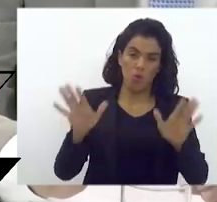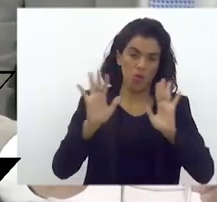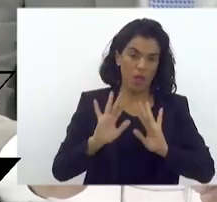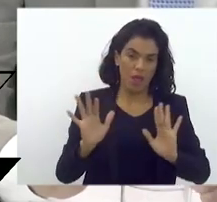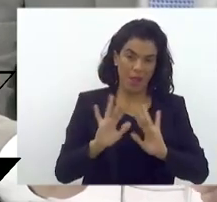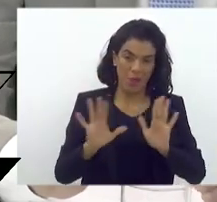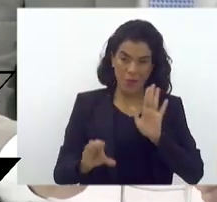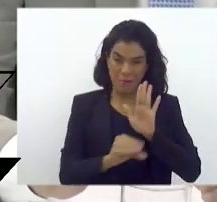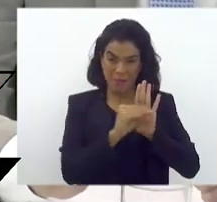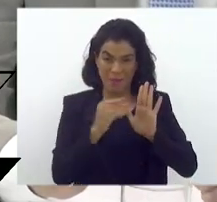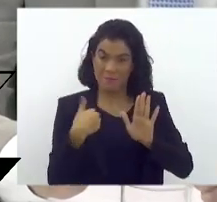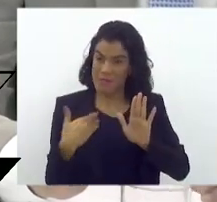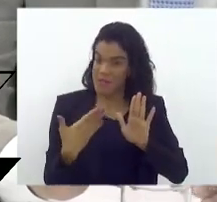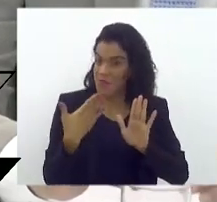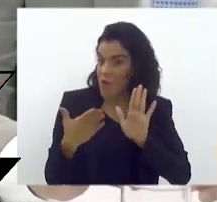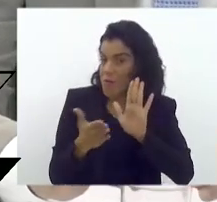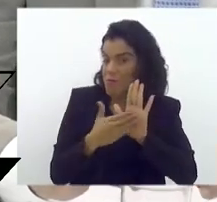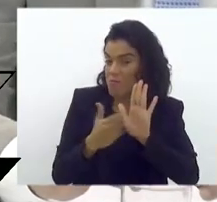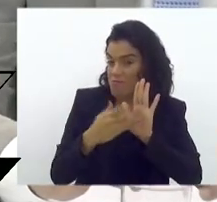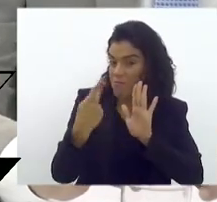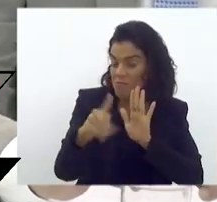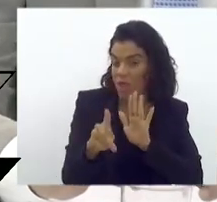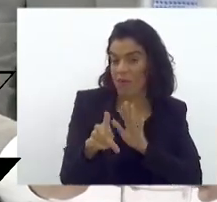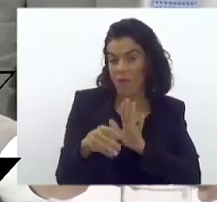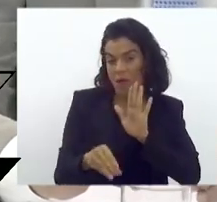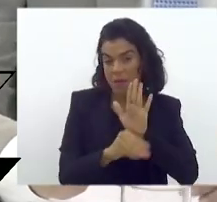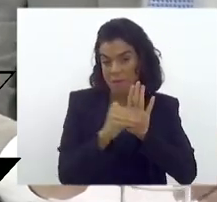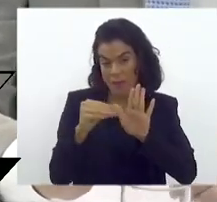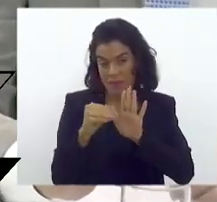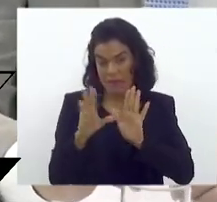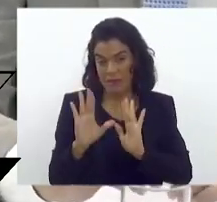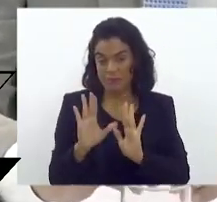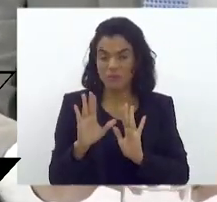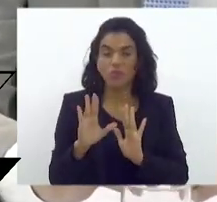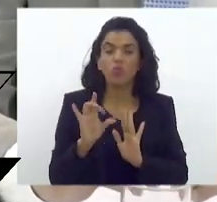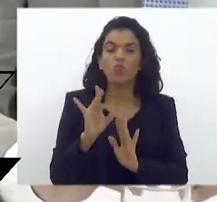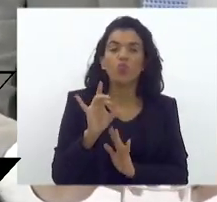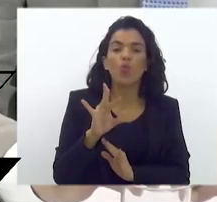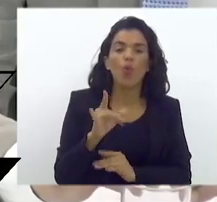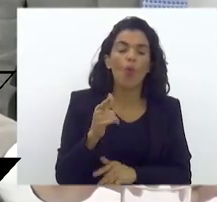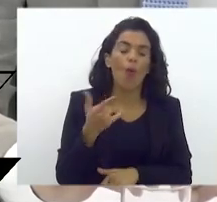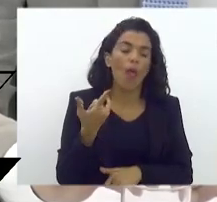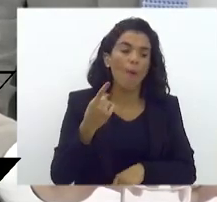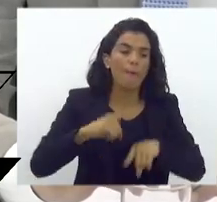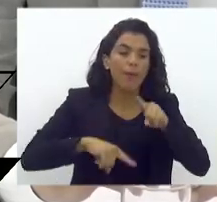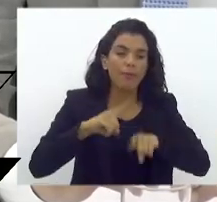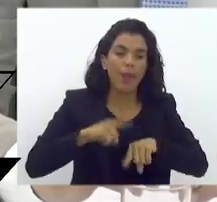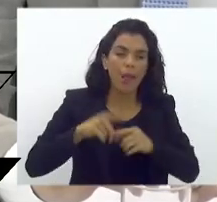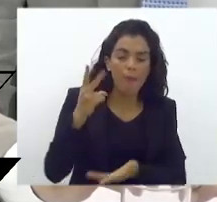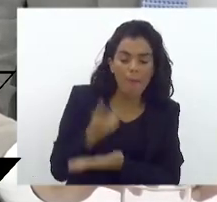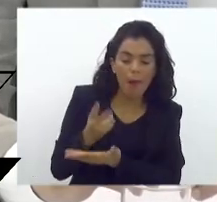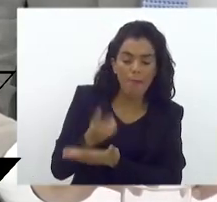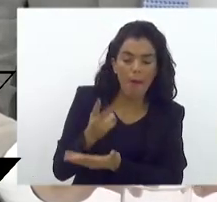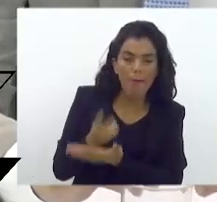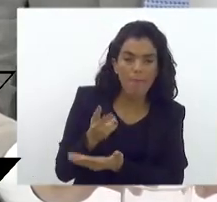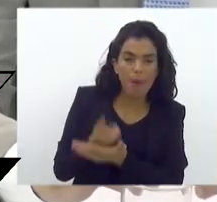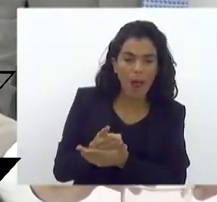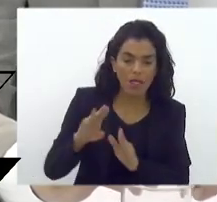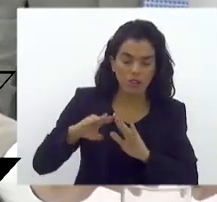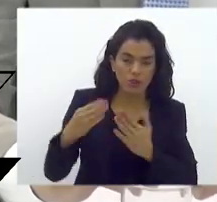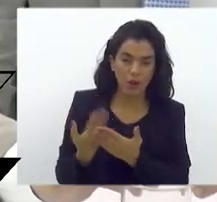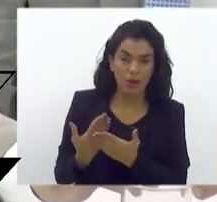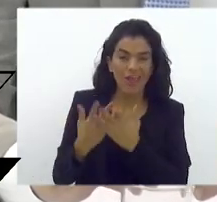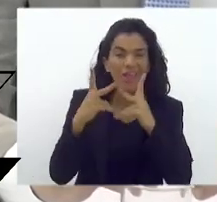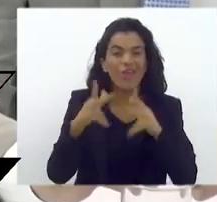mas eu quero propor uma emenda a Vossa Excelência que pudesse encaminhar. Não precisa ser um equipamento fixo em todas as escolas. A gente pode montar um sistema tipo a